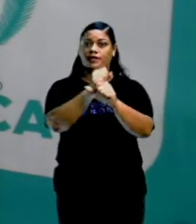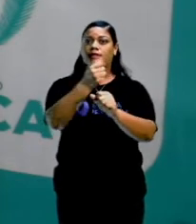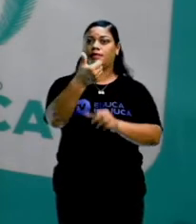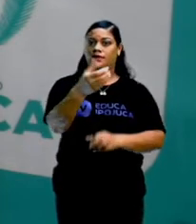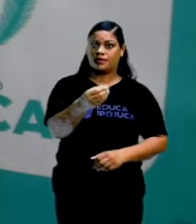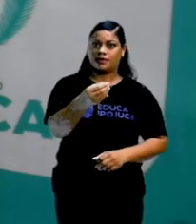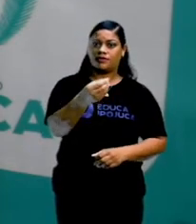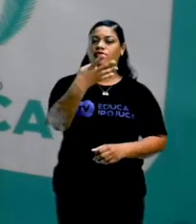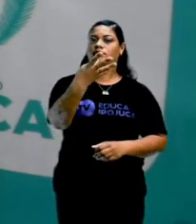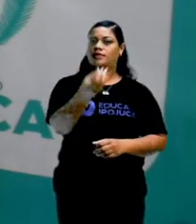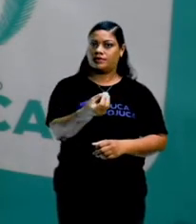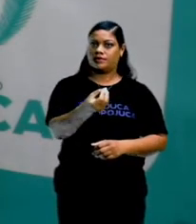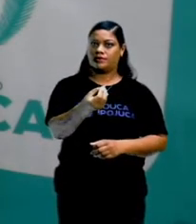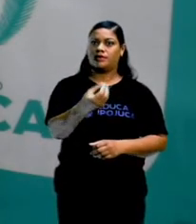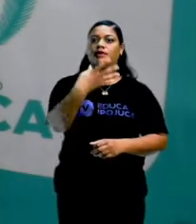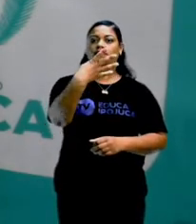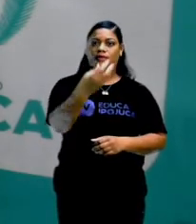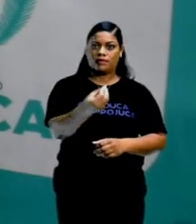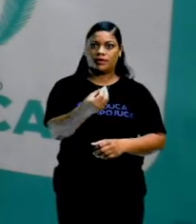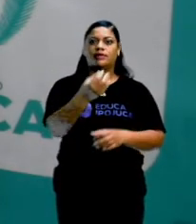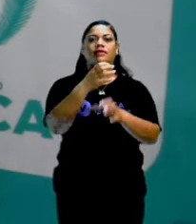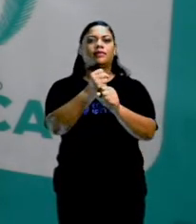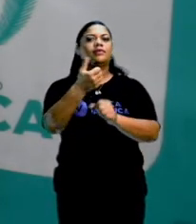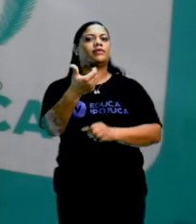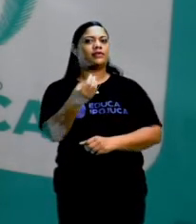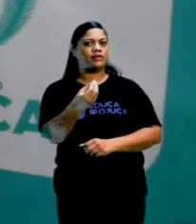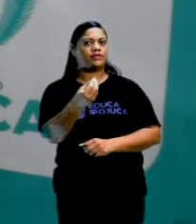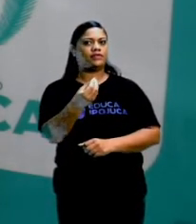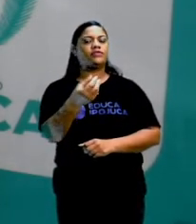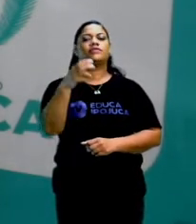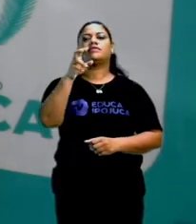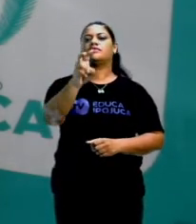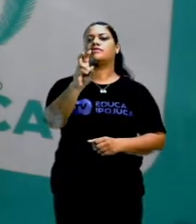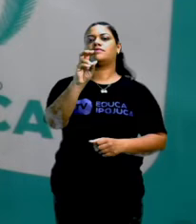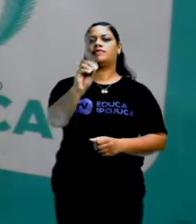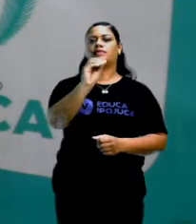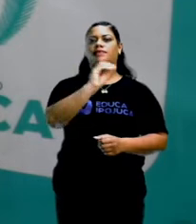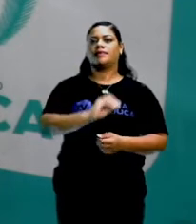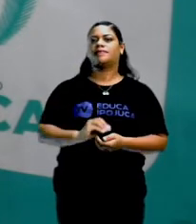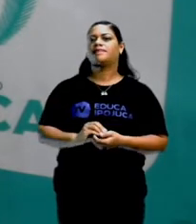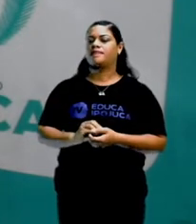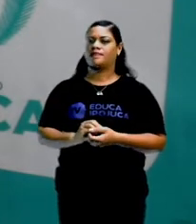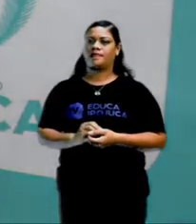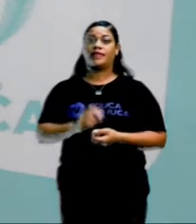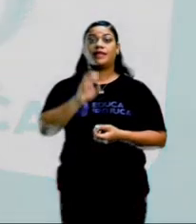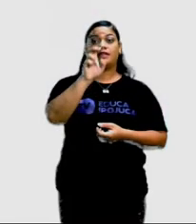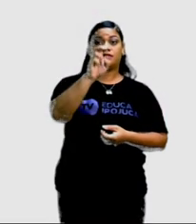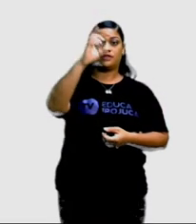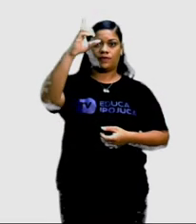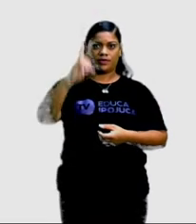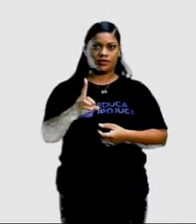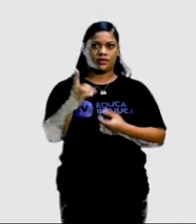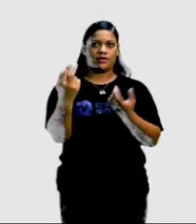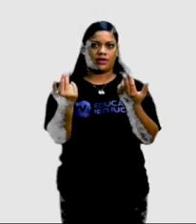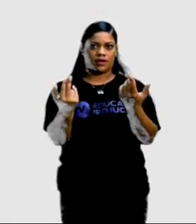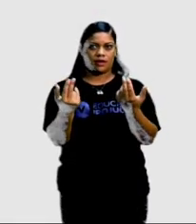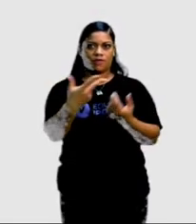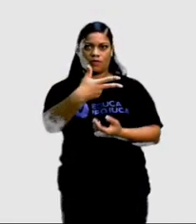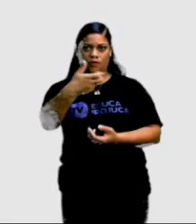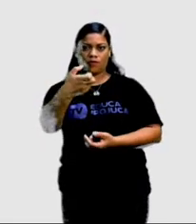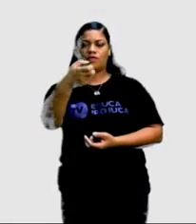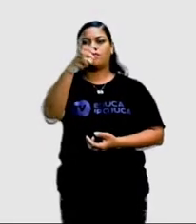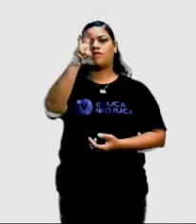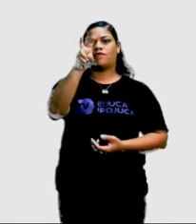mais 10, 40. E 40 com mais 10 vai dar 50. Portanto, 5 dezenas é igual a